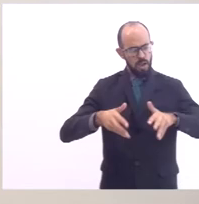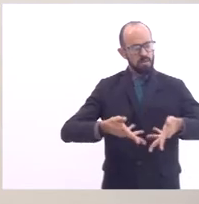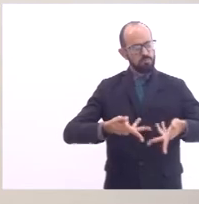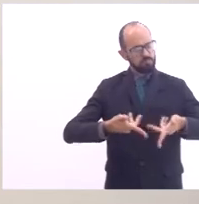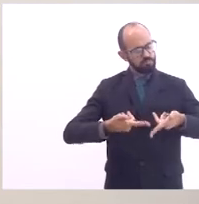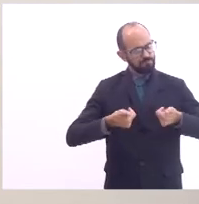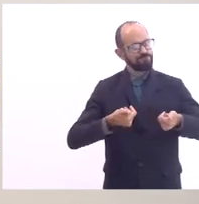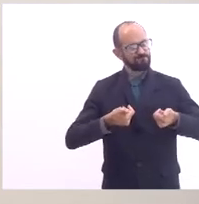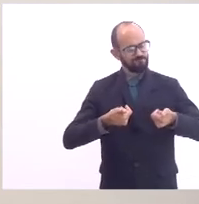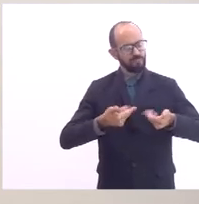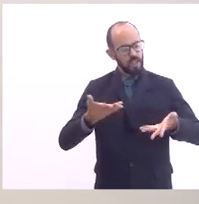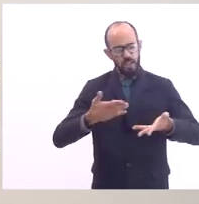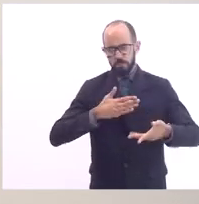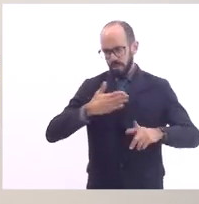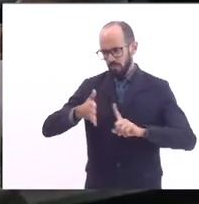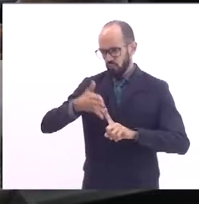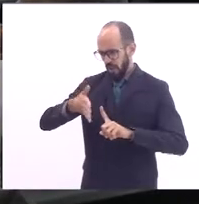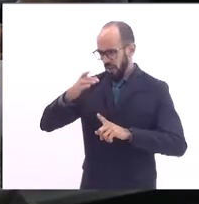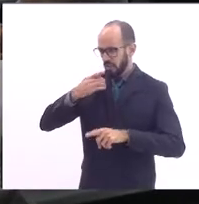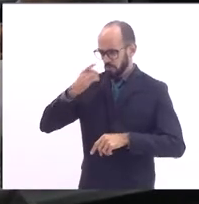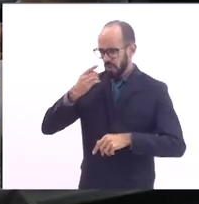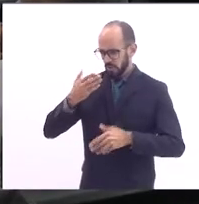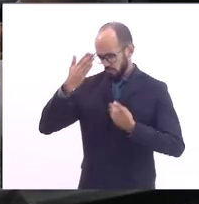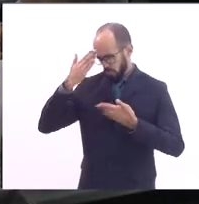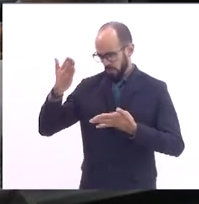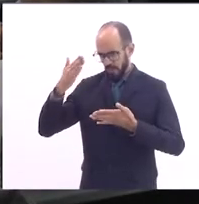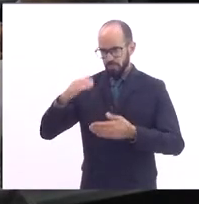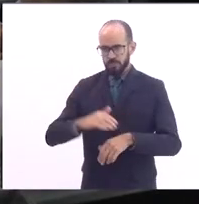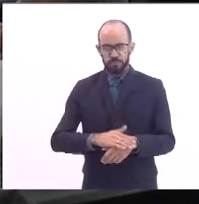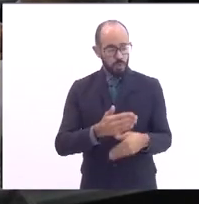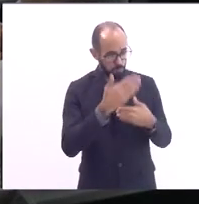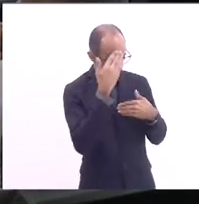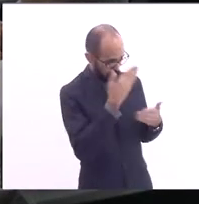também. É a minha fala, deputado. Muito obrigado. Muito obrigado.